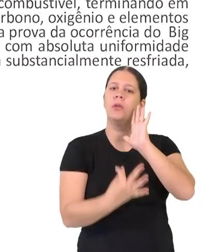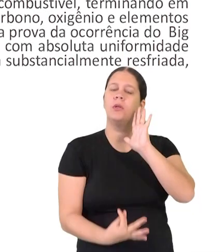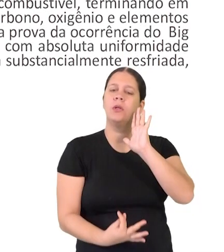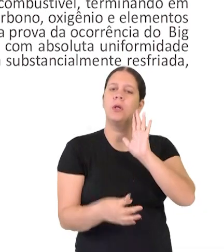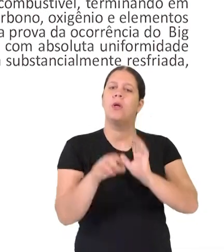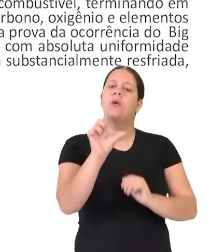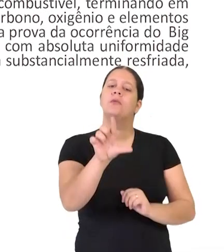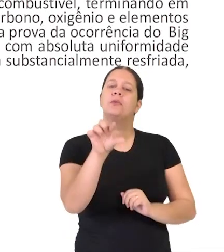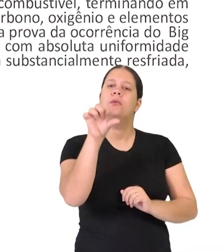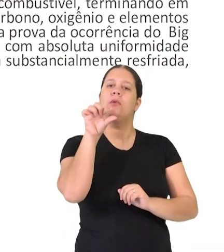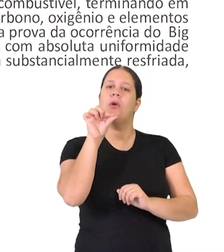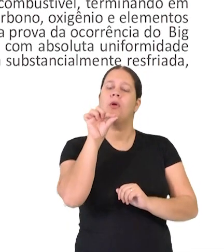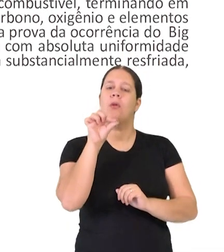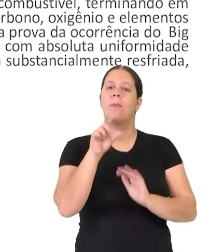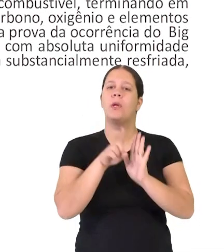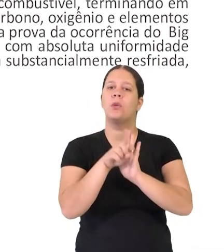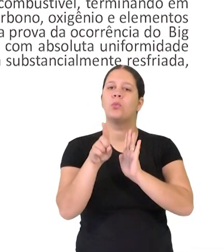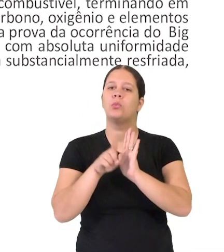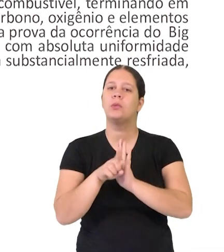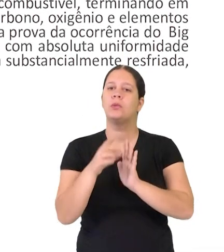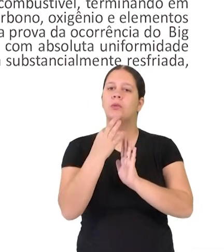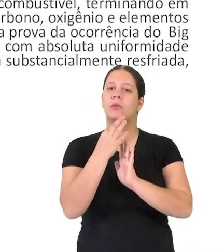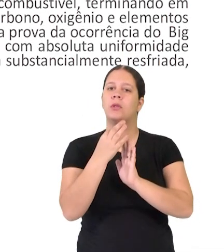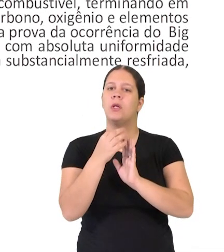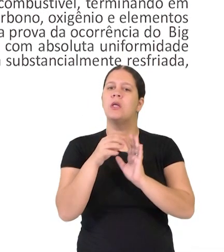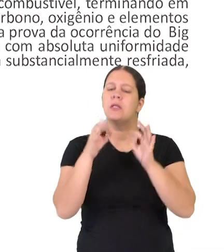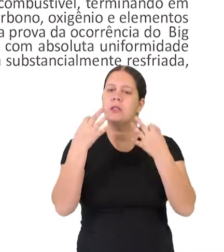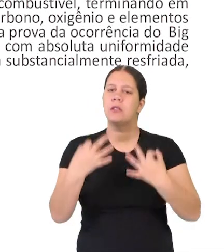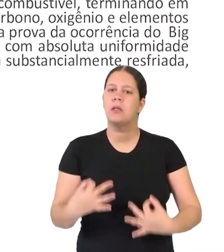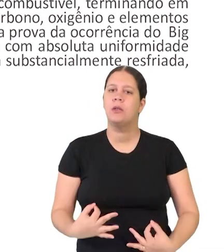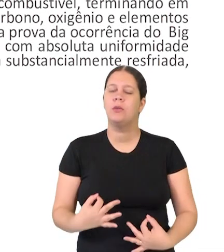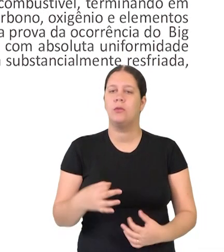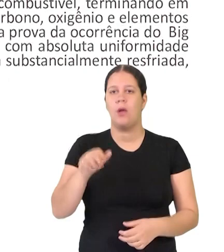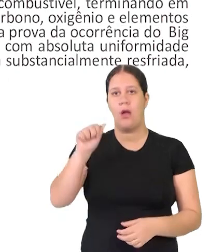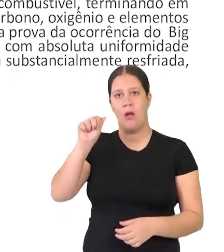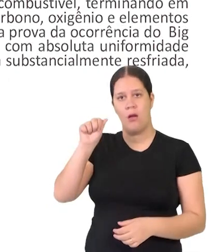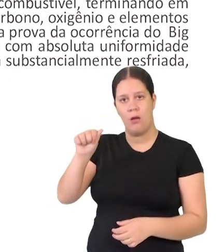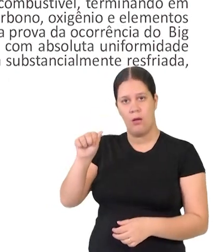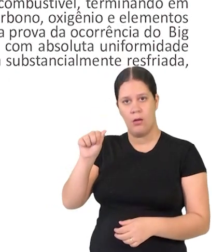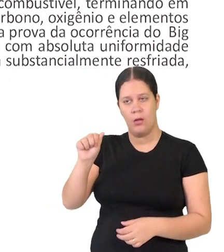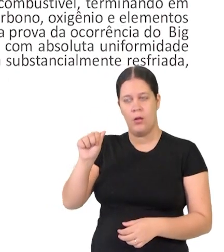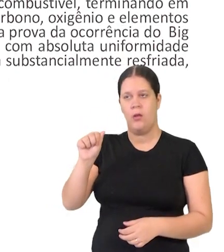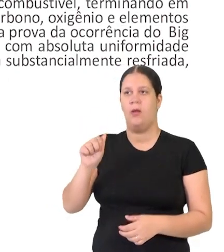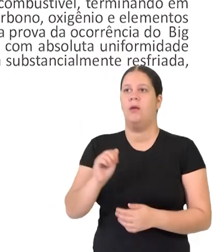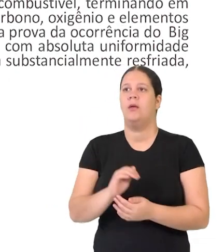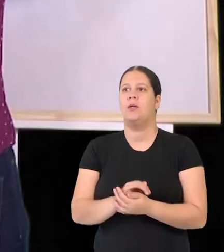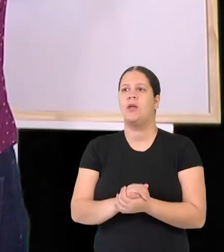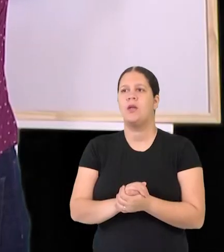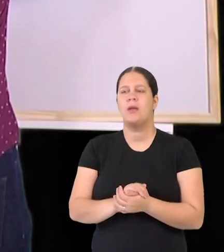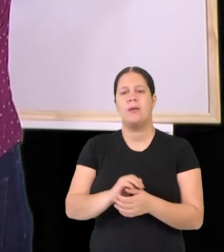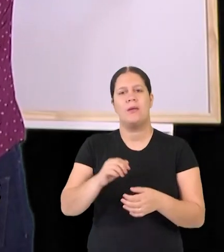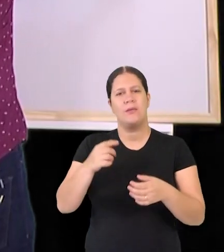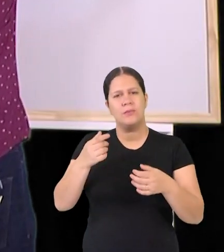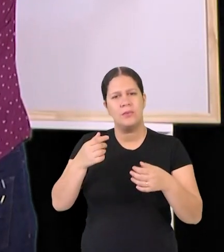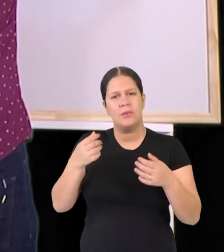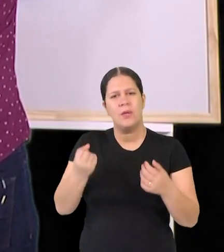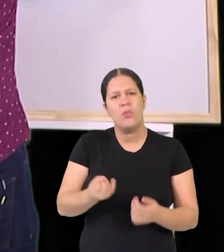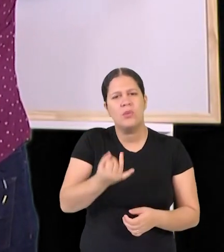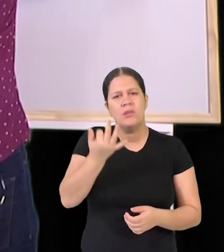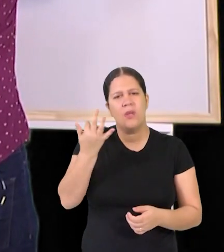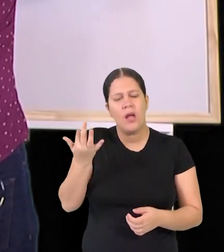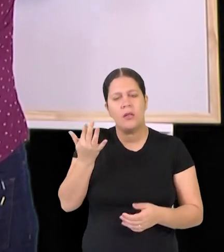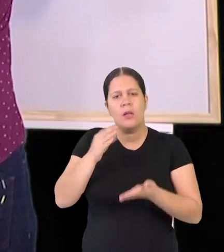selecione a alternativa correta. Letra A densidade do universo tem aumentado. Eu tinha escrito para tu agora há pouco que a densidade é a quantidade